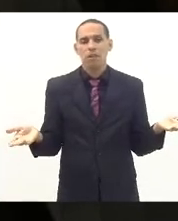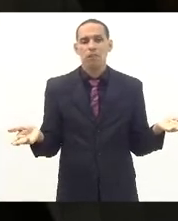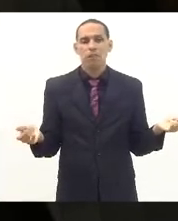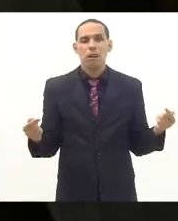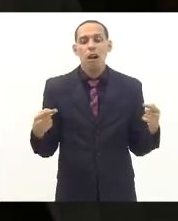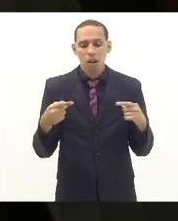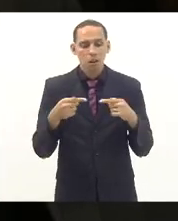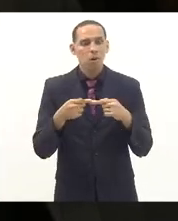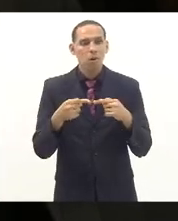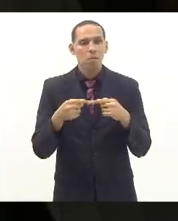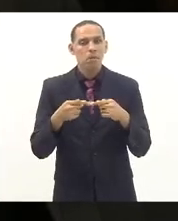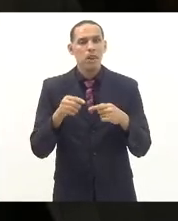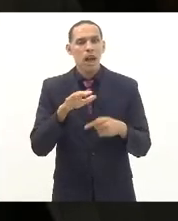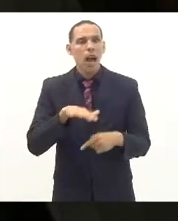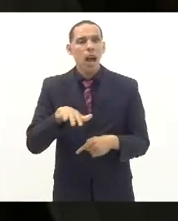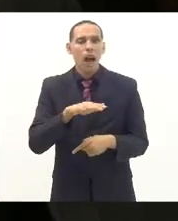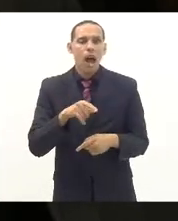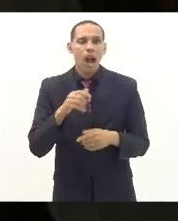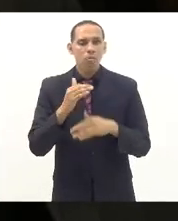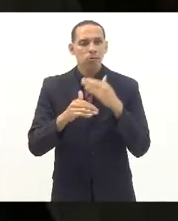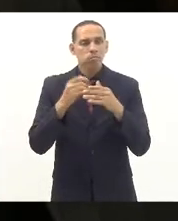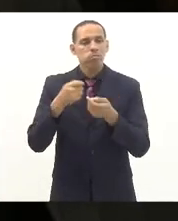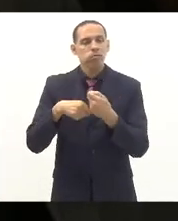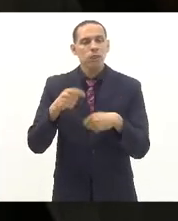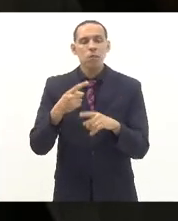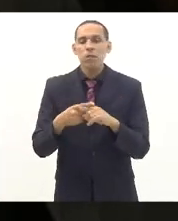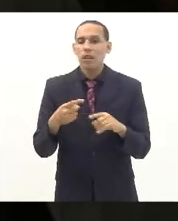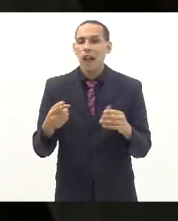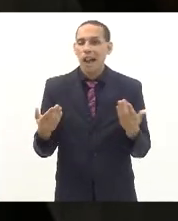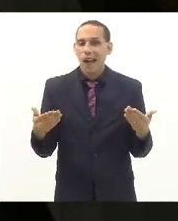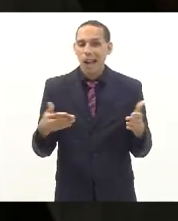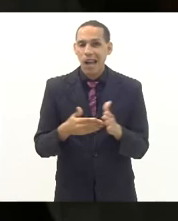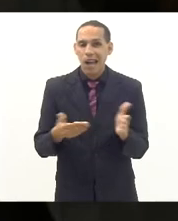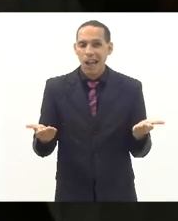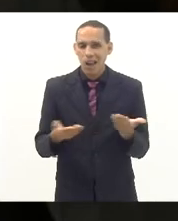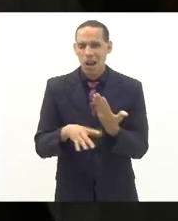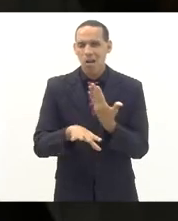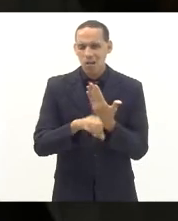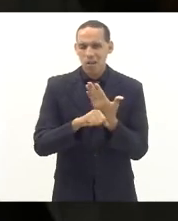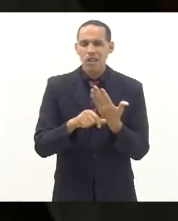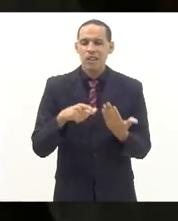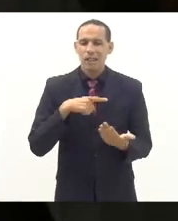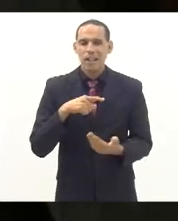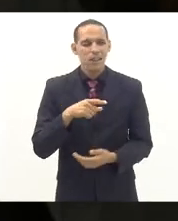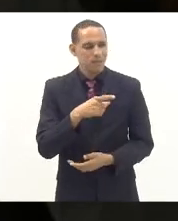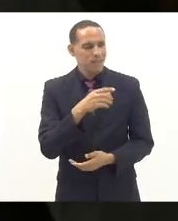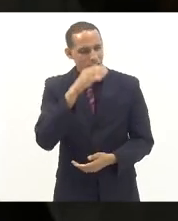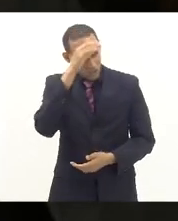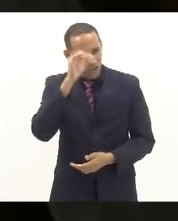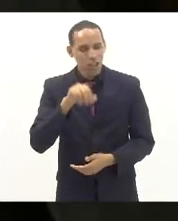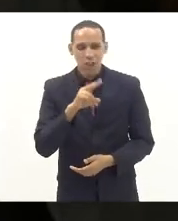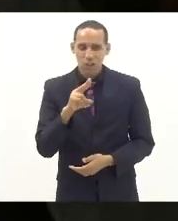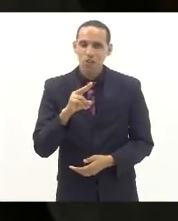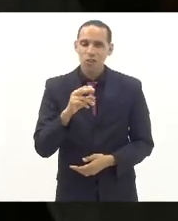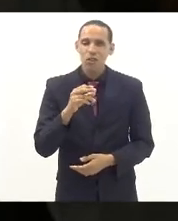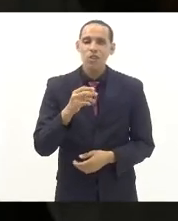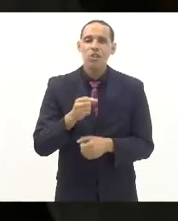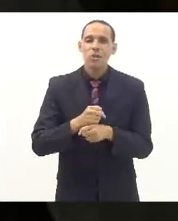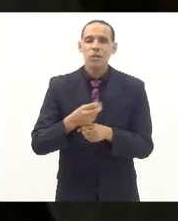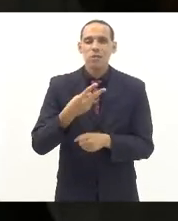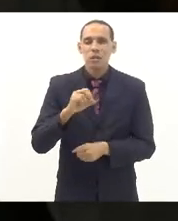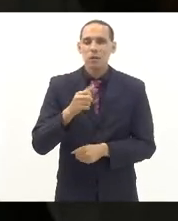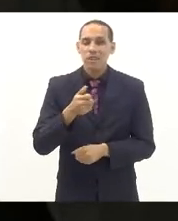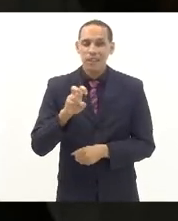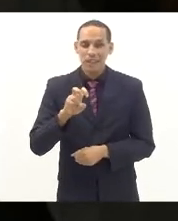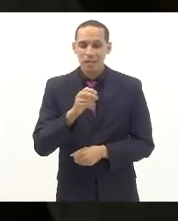econômico não sabemos ainda porque o fato concreto de Paraty a Ju nós Chegamos juntos aqui em 2015 o fato concreto é que